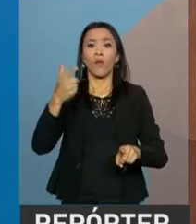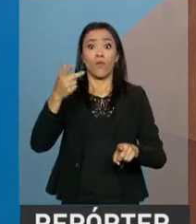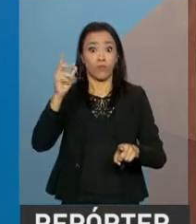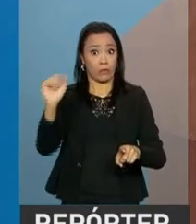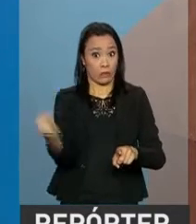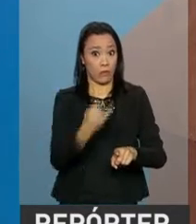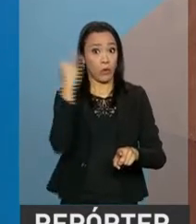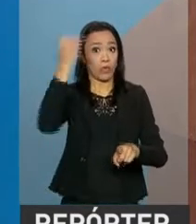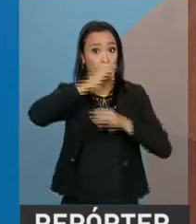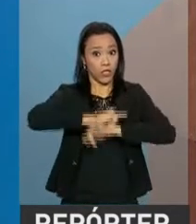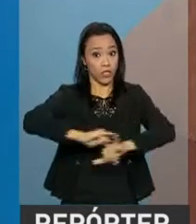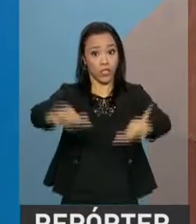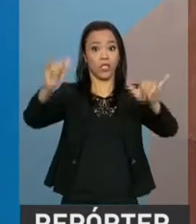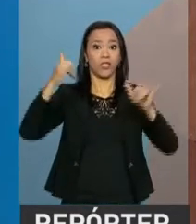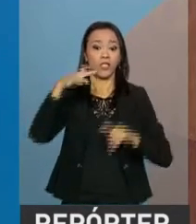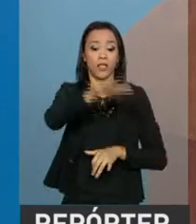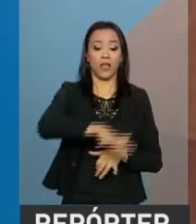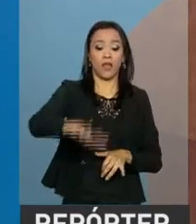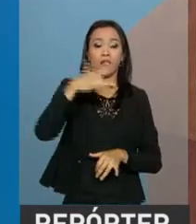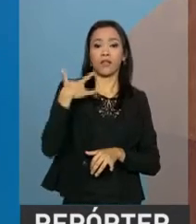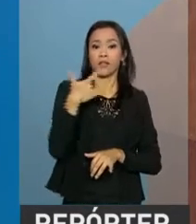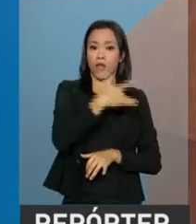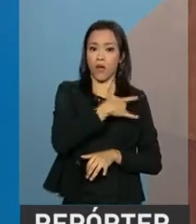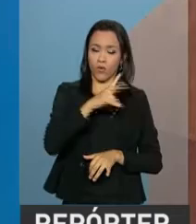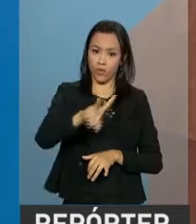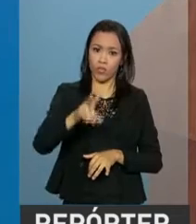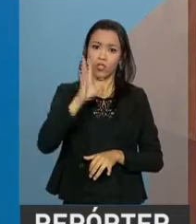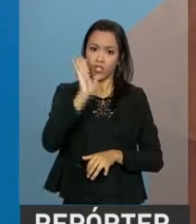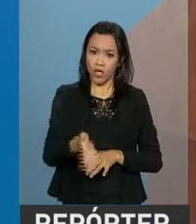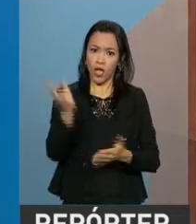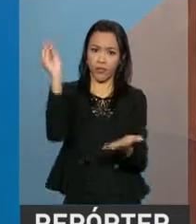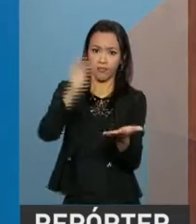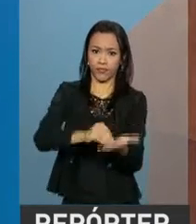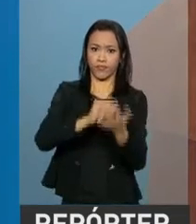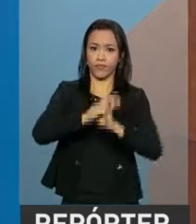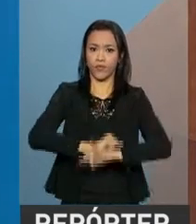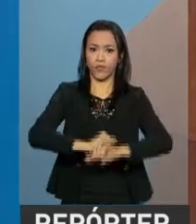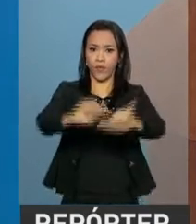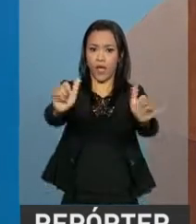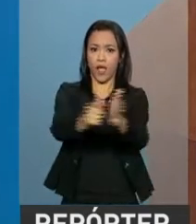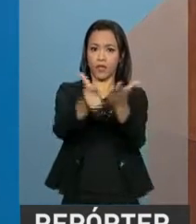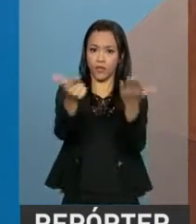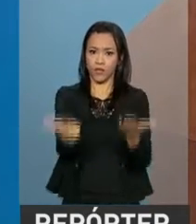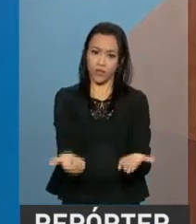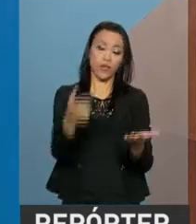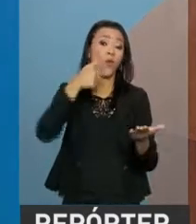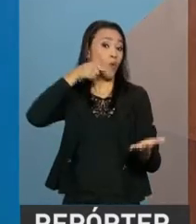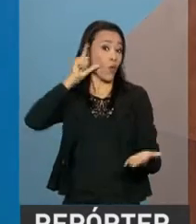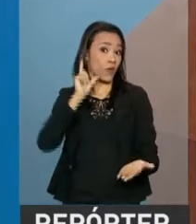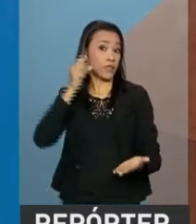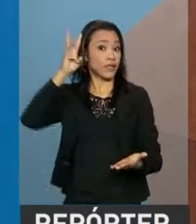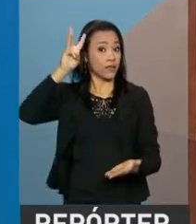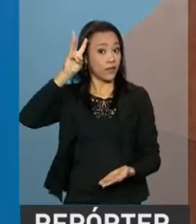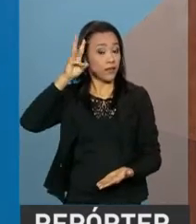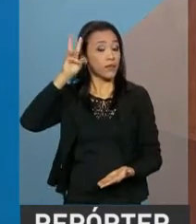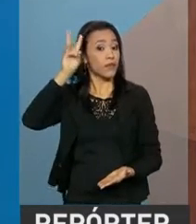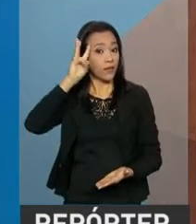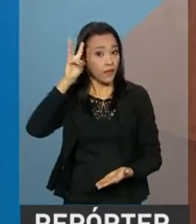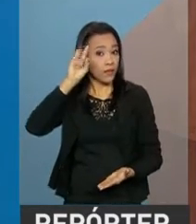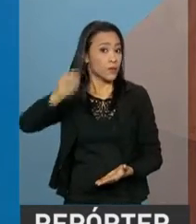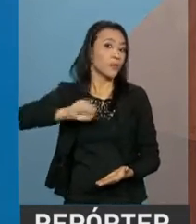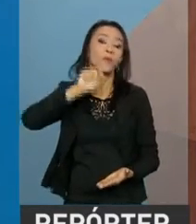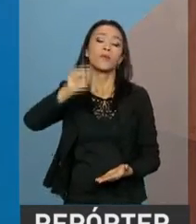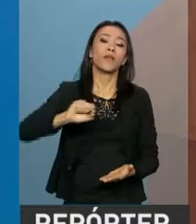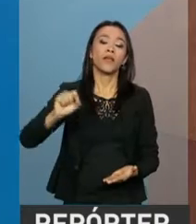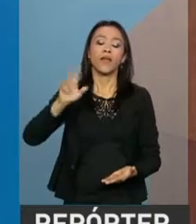importante na área da saúde foi publicada no Diário Oficial da União de ontem terça-feira a sanção